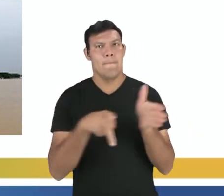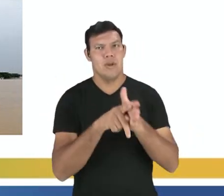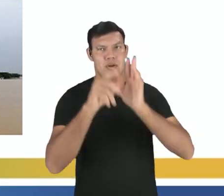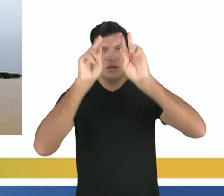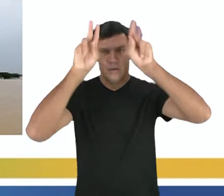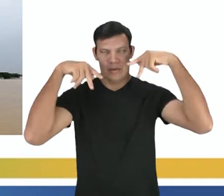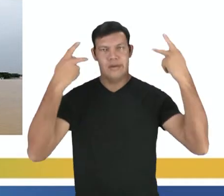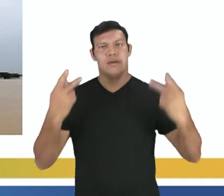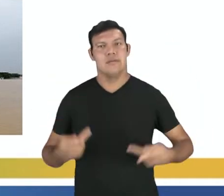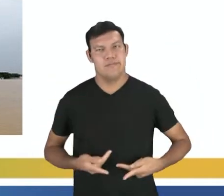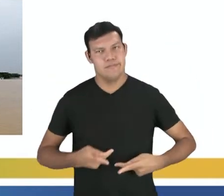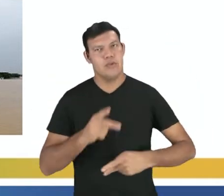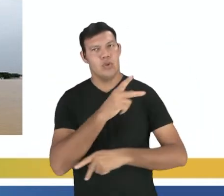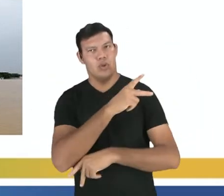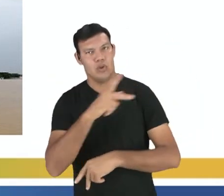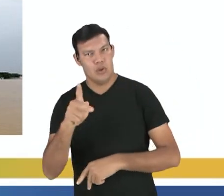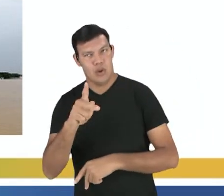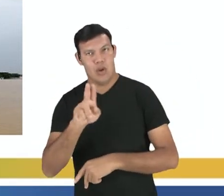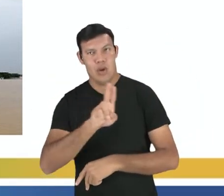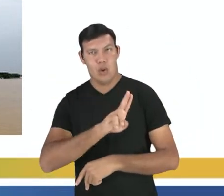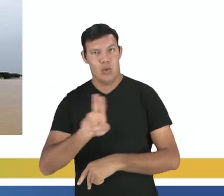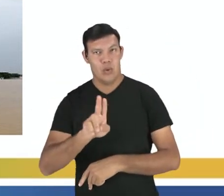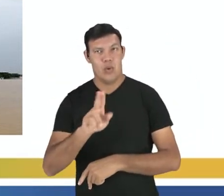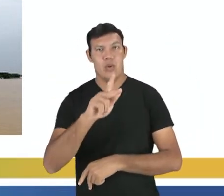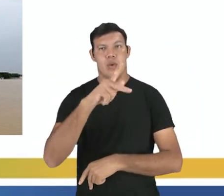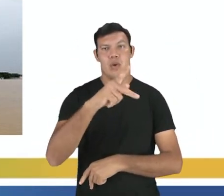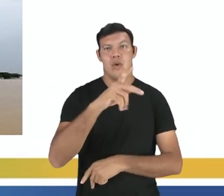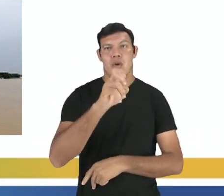Isso é personificação. Por exemplo,